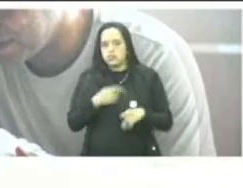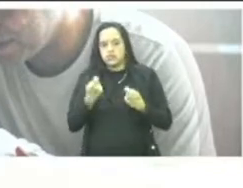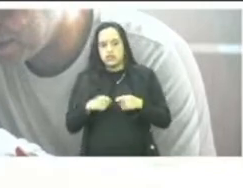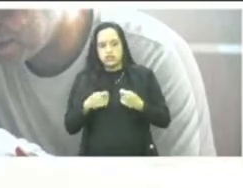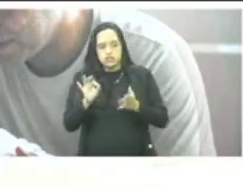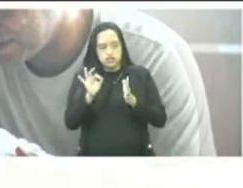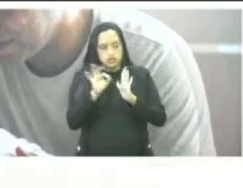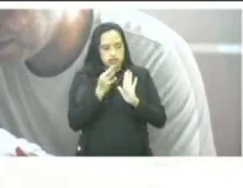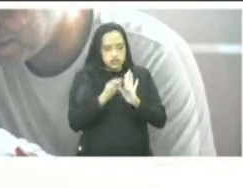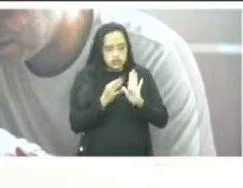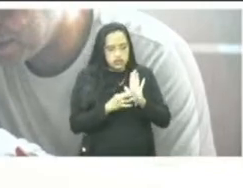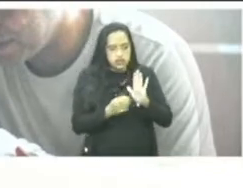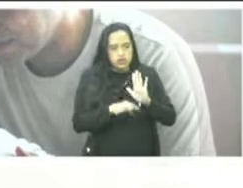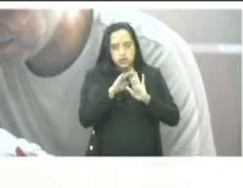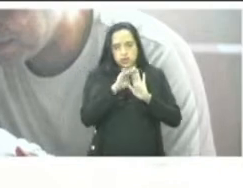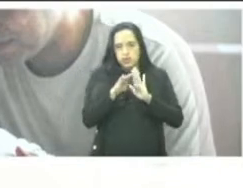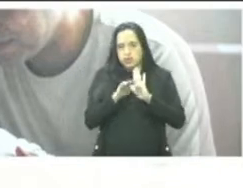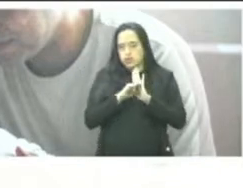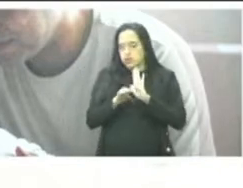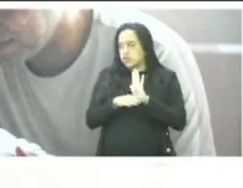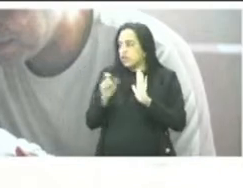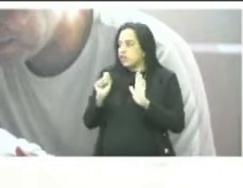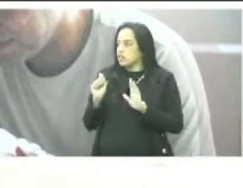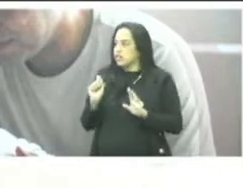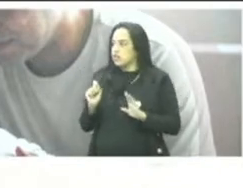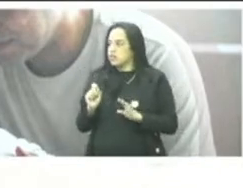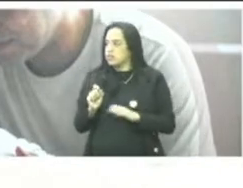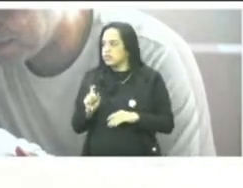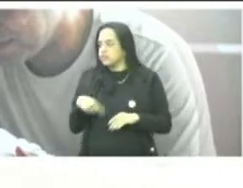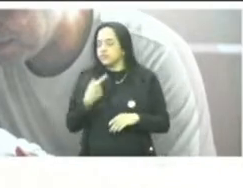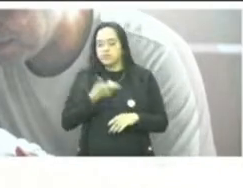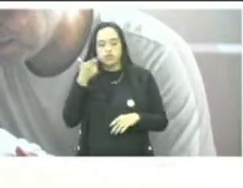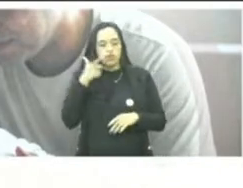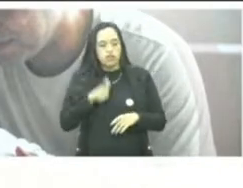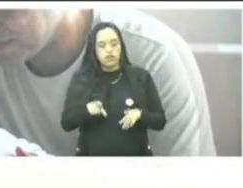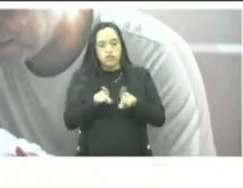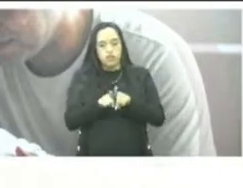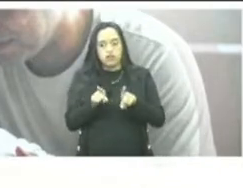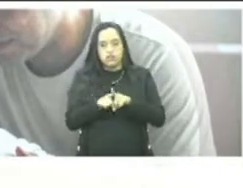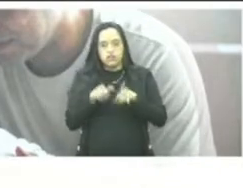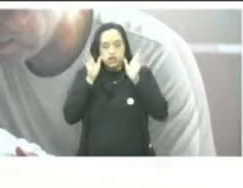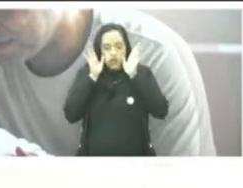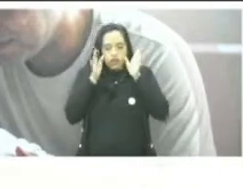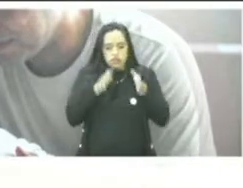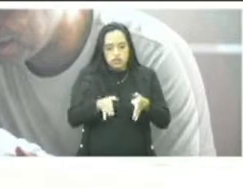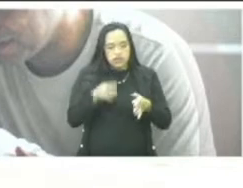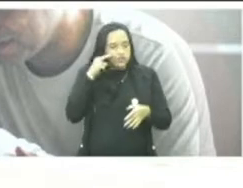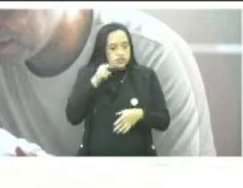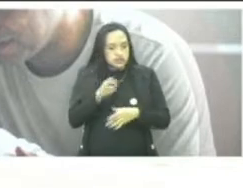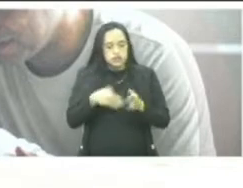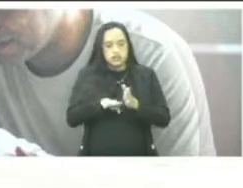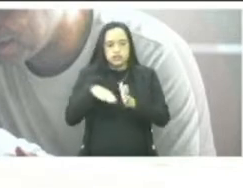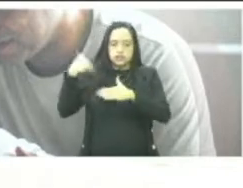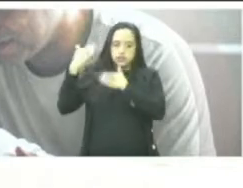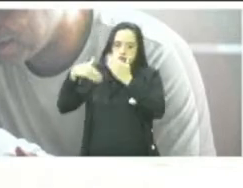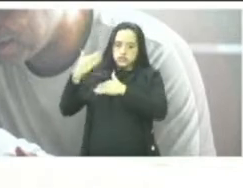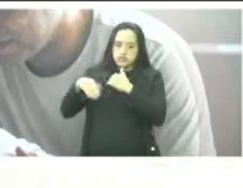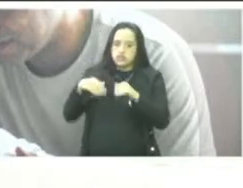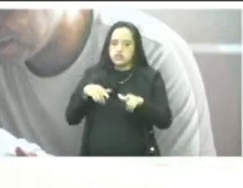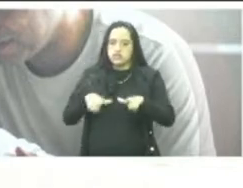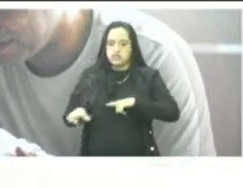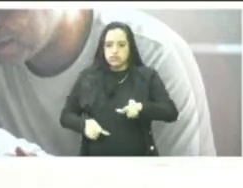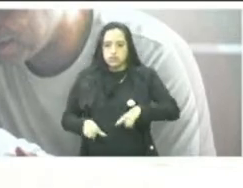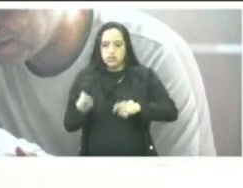isso no prontuário para que a gente consiga também enxergar todo esse processo de trabalho que é feito